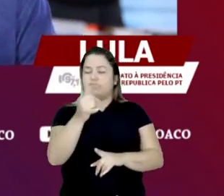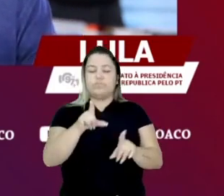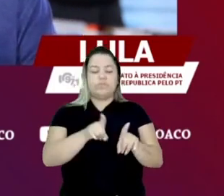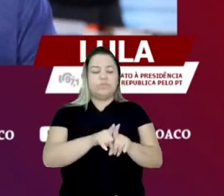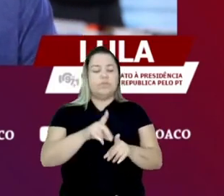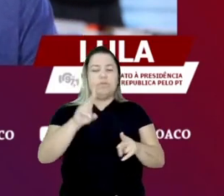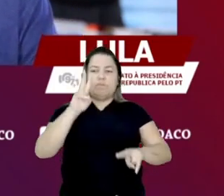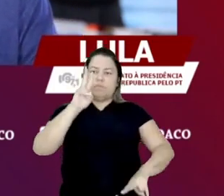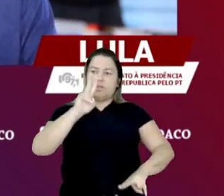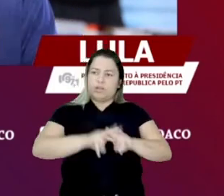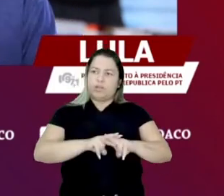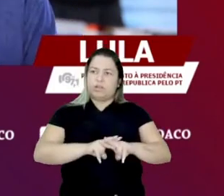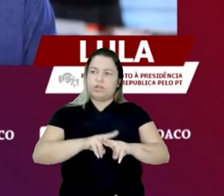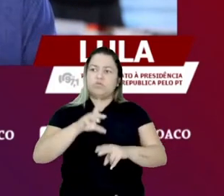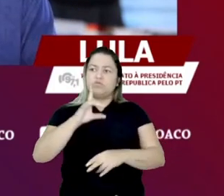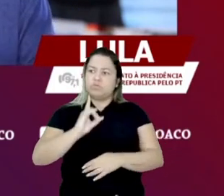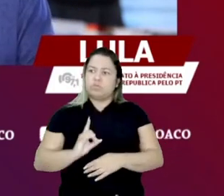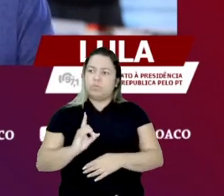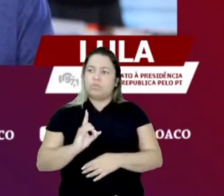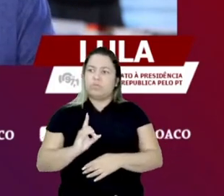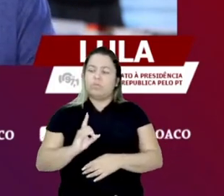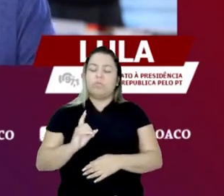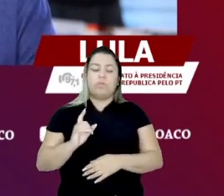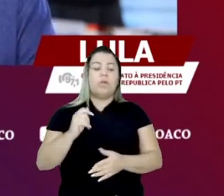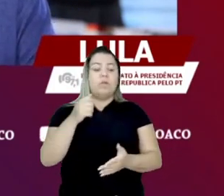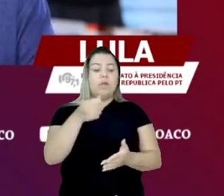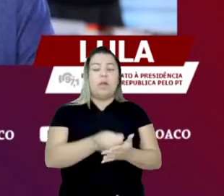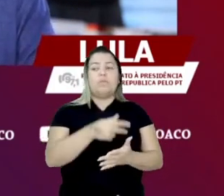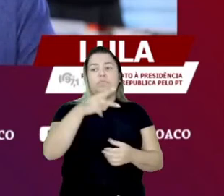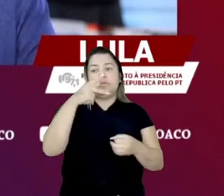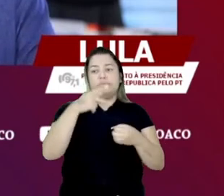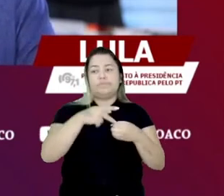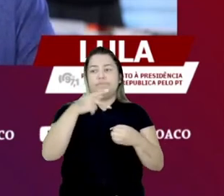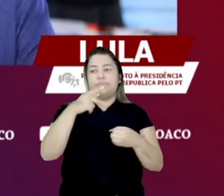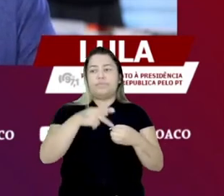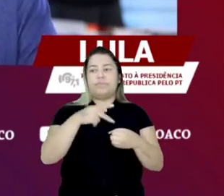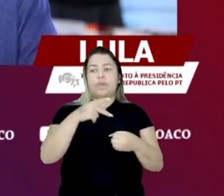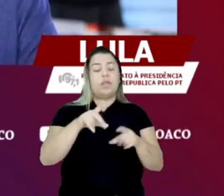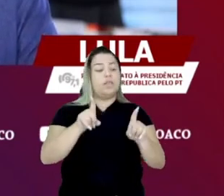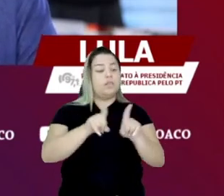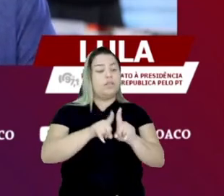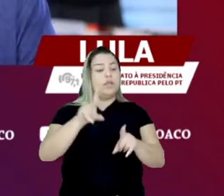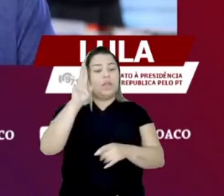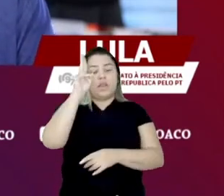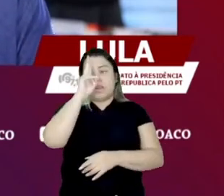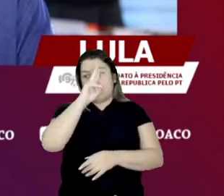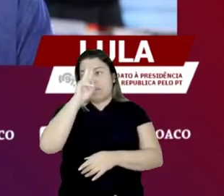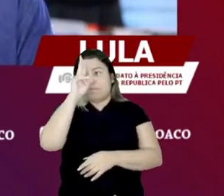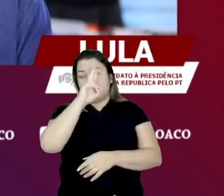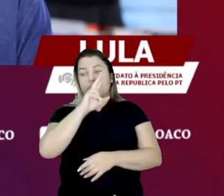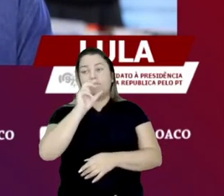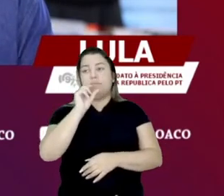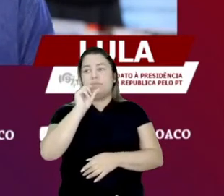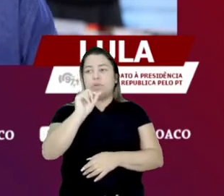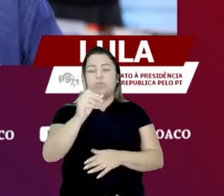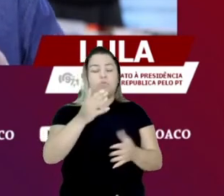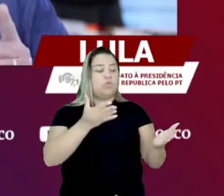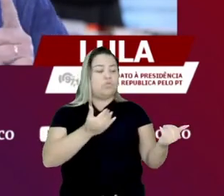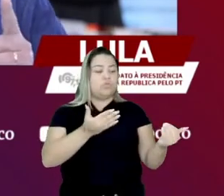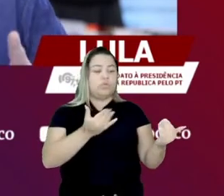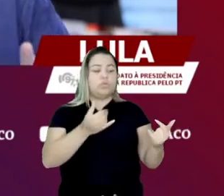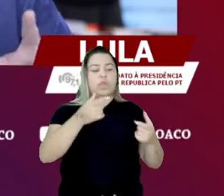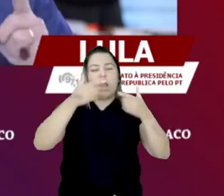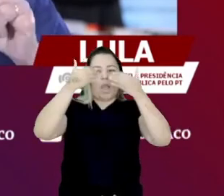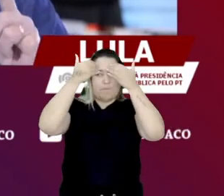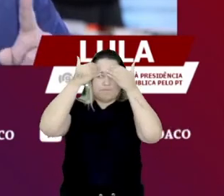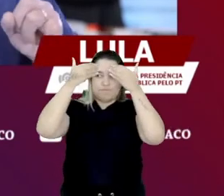mente bem fértil, bem boa, é o seguinte, em dezembro de 2010, eu fiz a maior capitalização da história